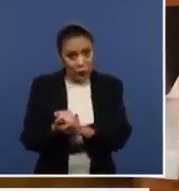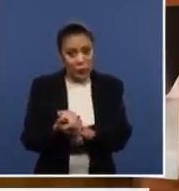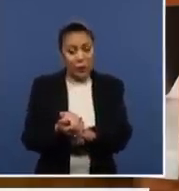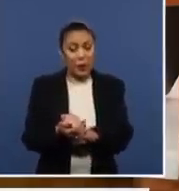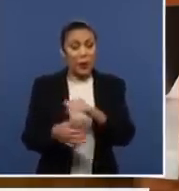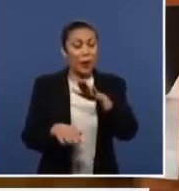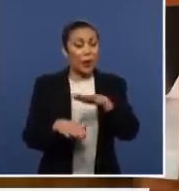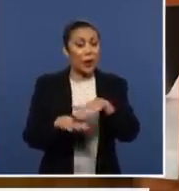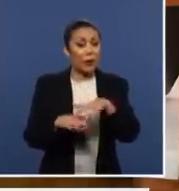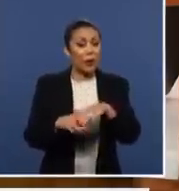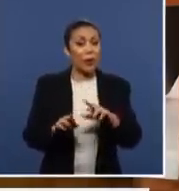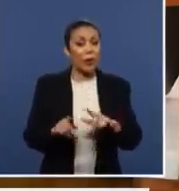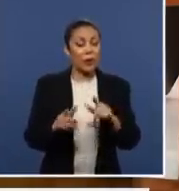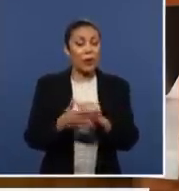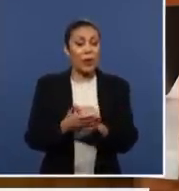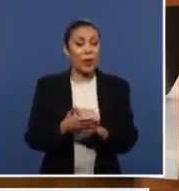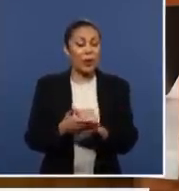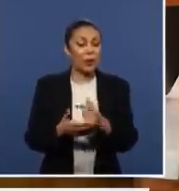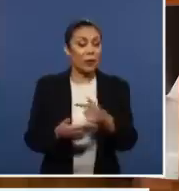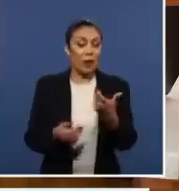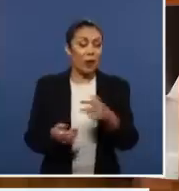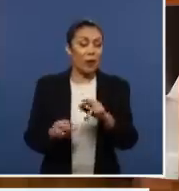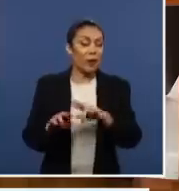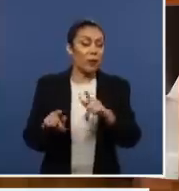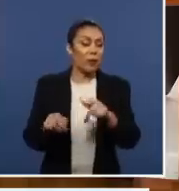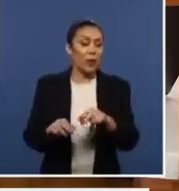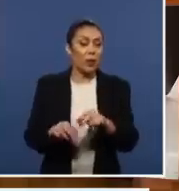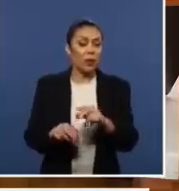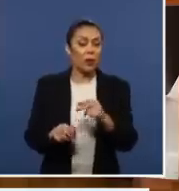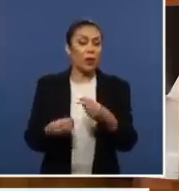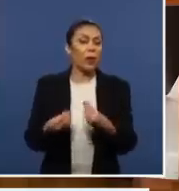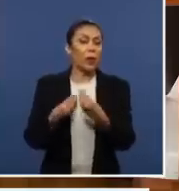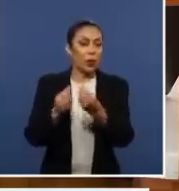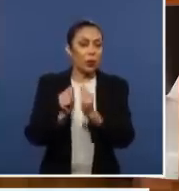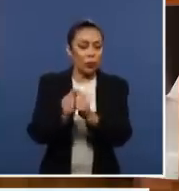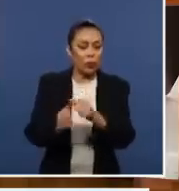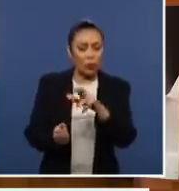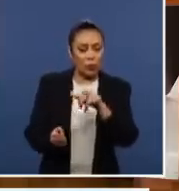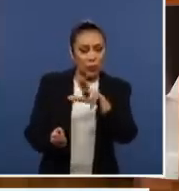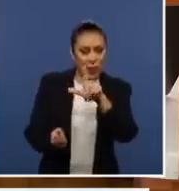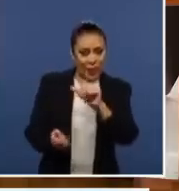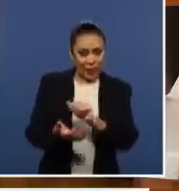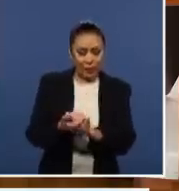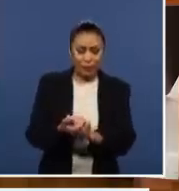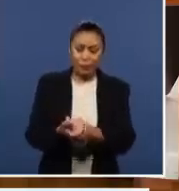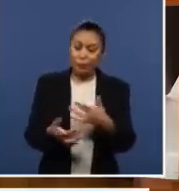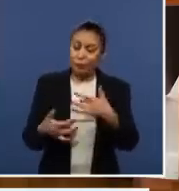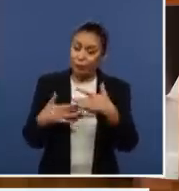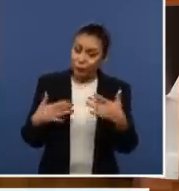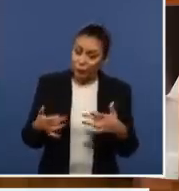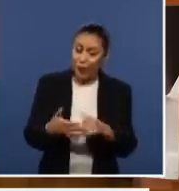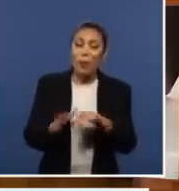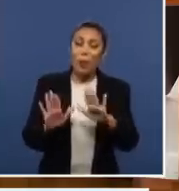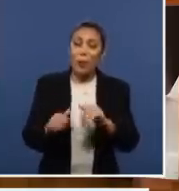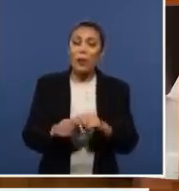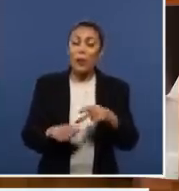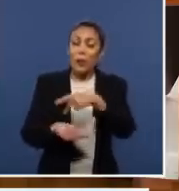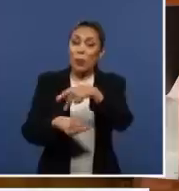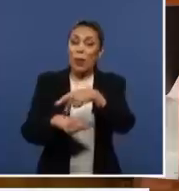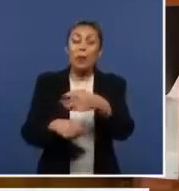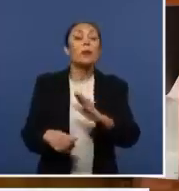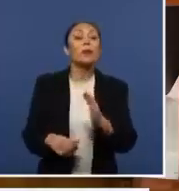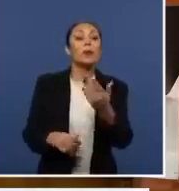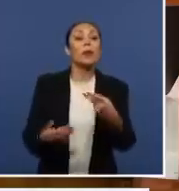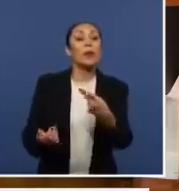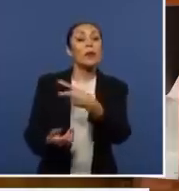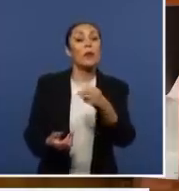relação à Vera Magalhães. Toledo, é uma Perdeu o pena, né? celular, né? É uma pena, mas esse é o país que a gente tem em